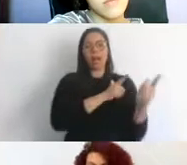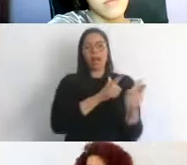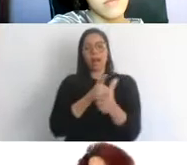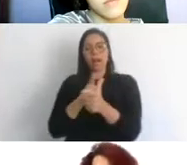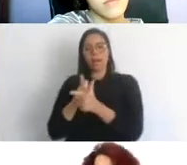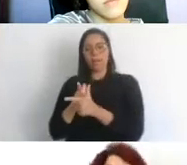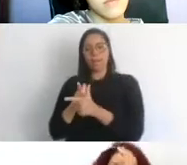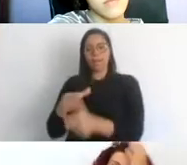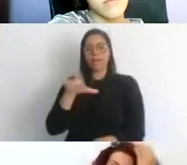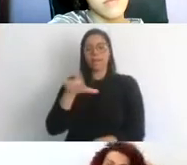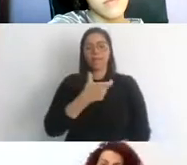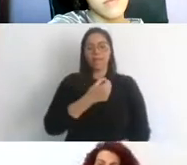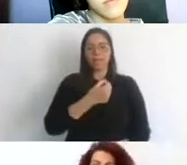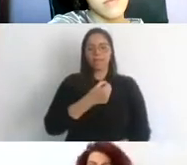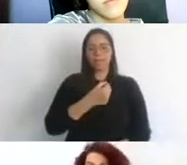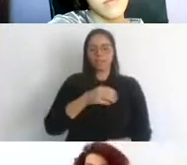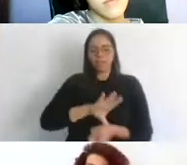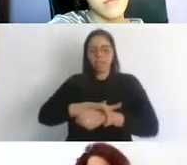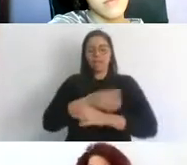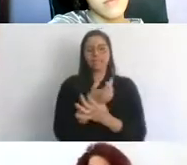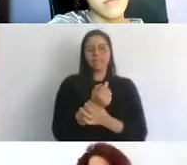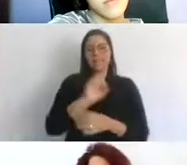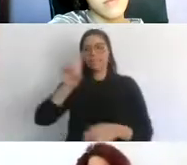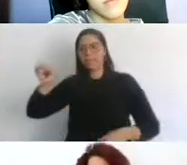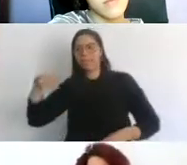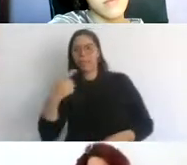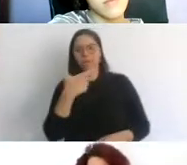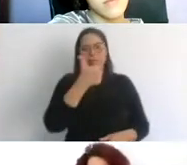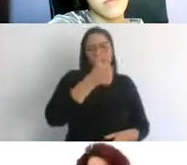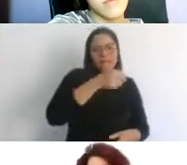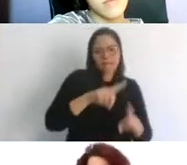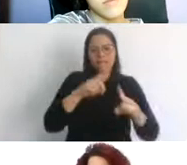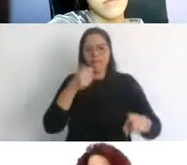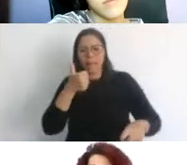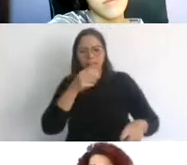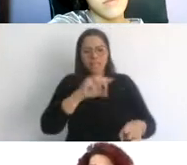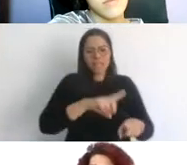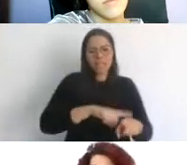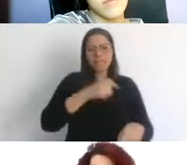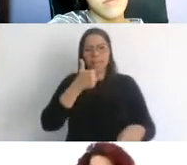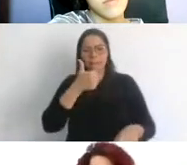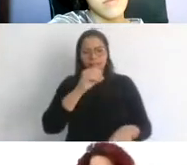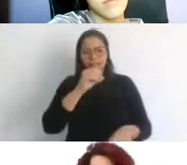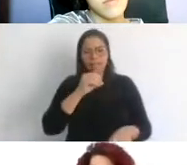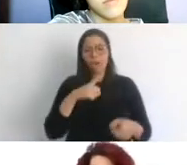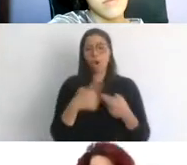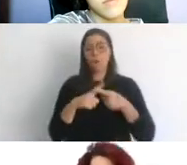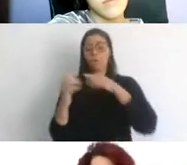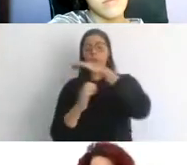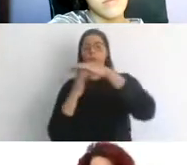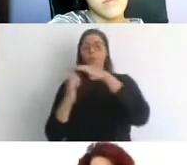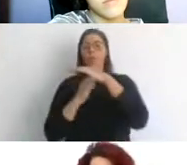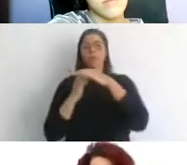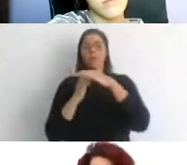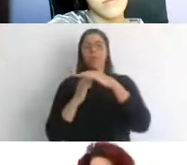depois você vai ter mais 10 e depois você vai ter mais 10 porque lembra esse aqui é uma empresa é para você ir se ela